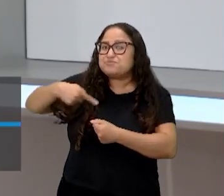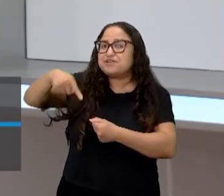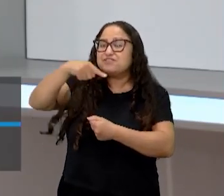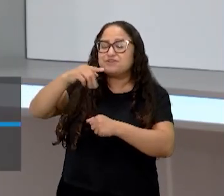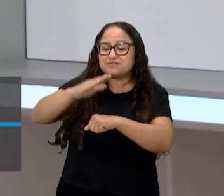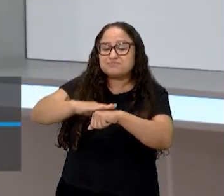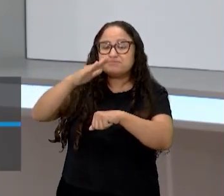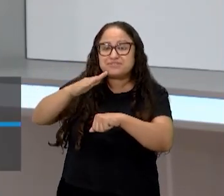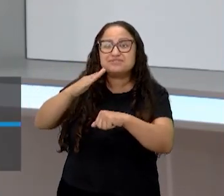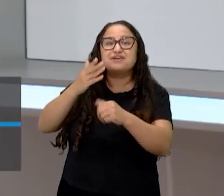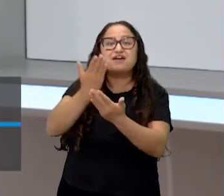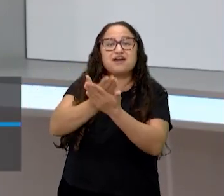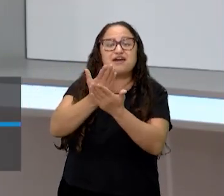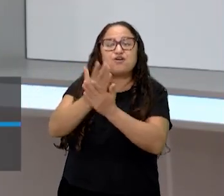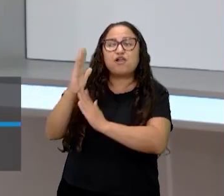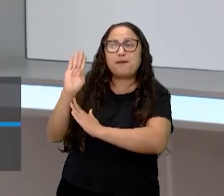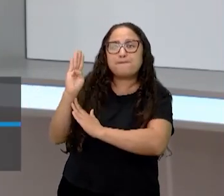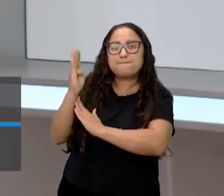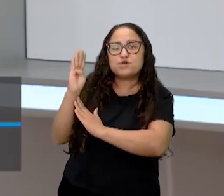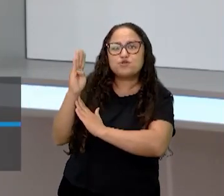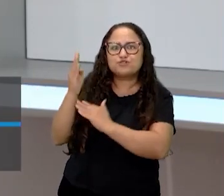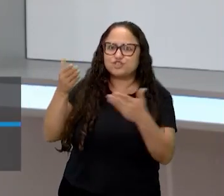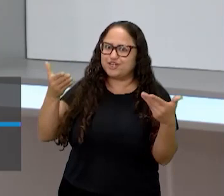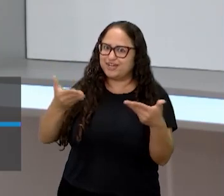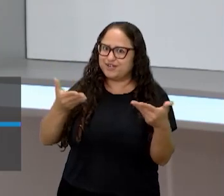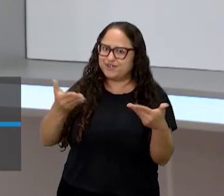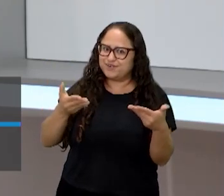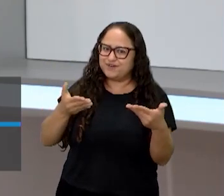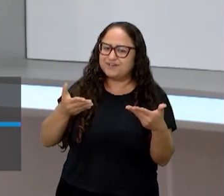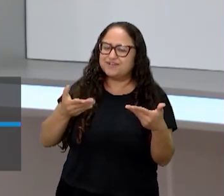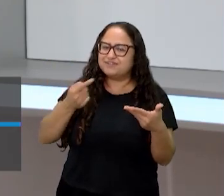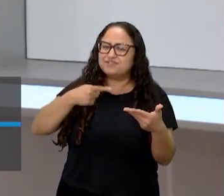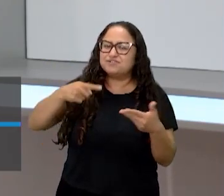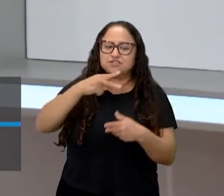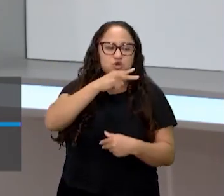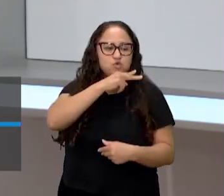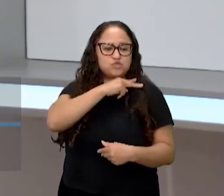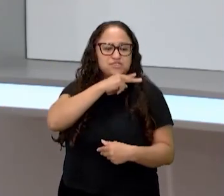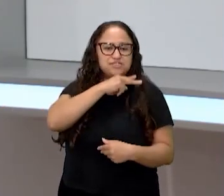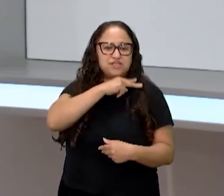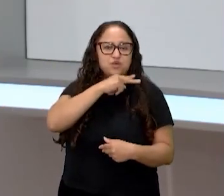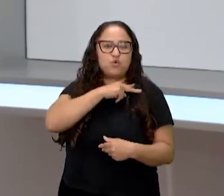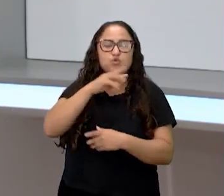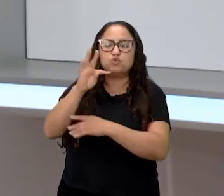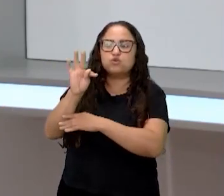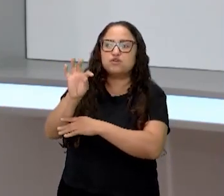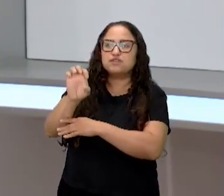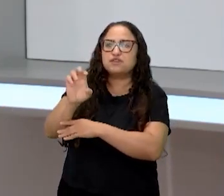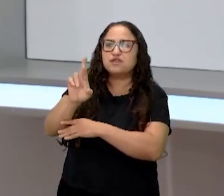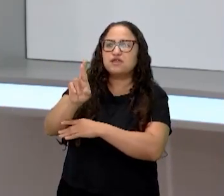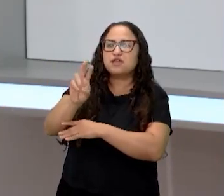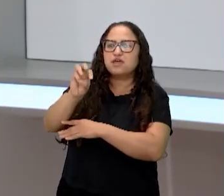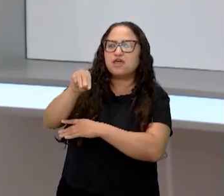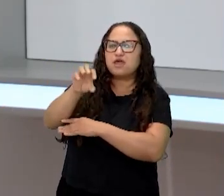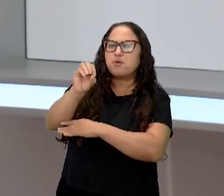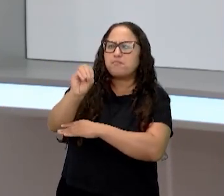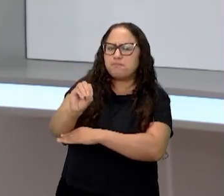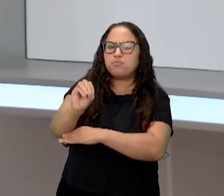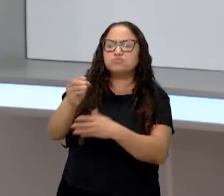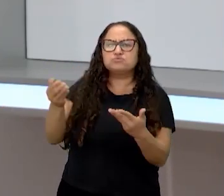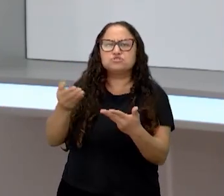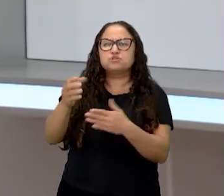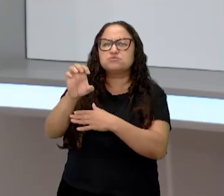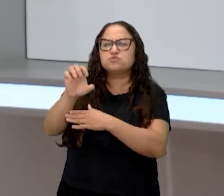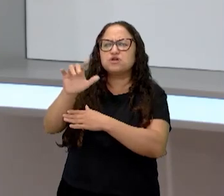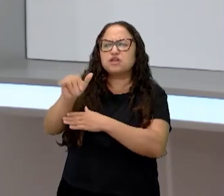a mais uma aula de biologia agora para a segunda série do termo, né? A gente está no EJA. E